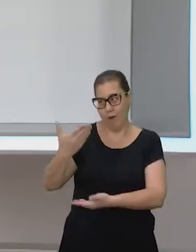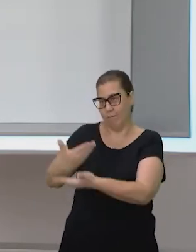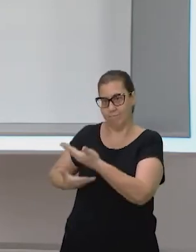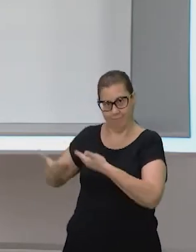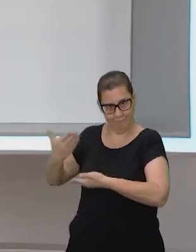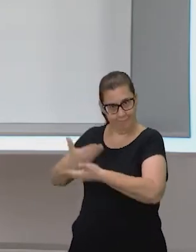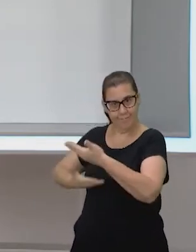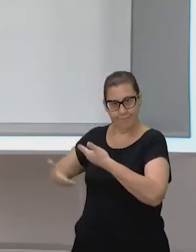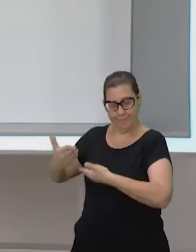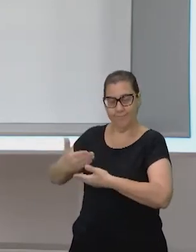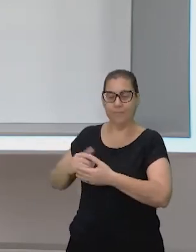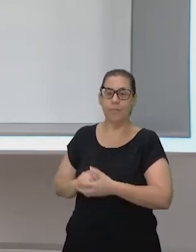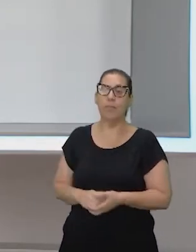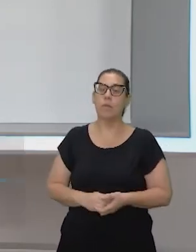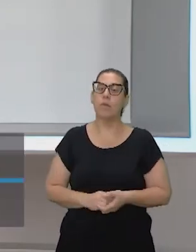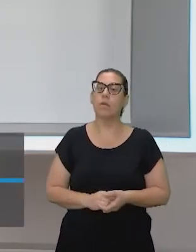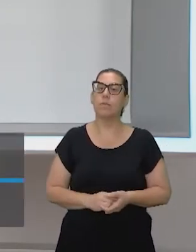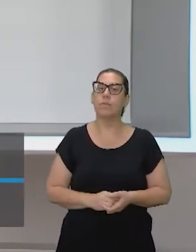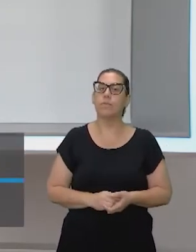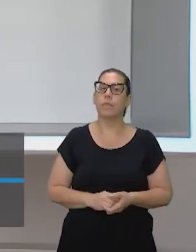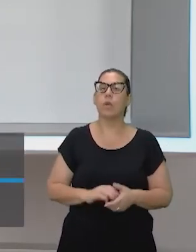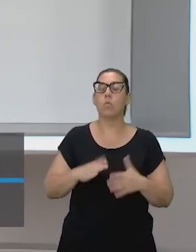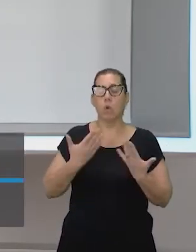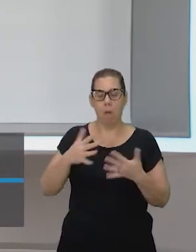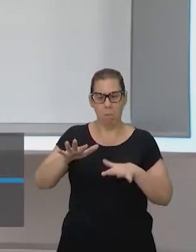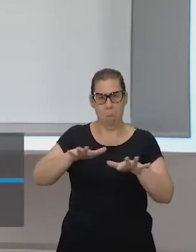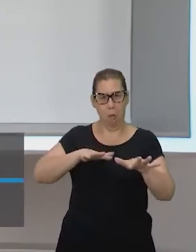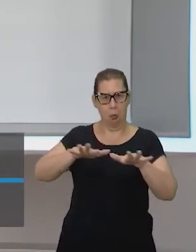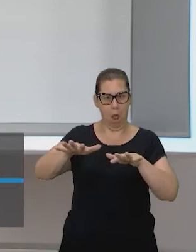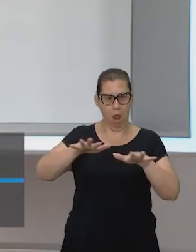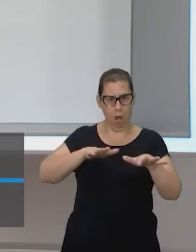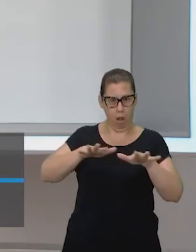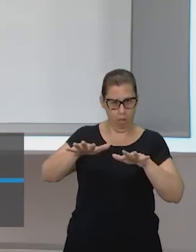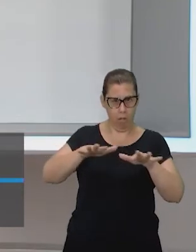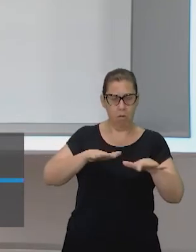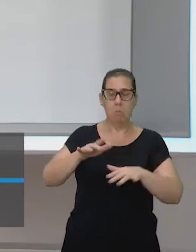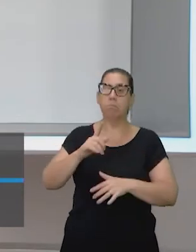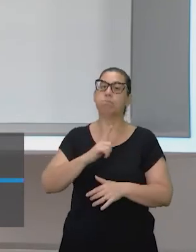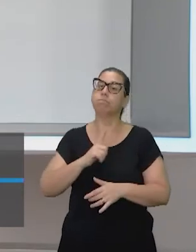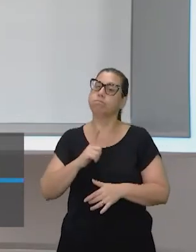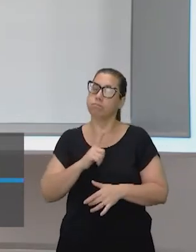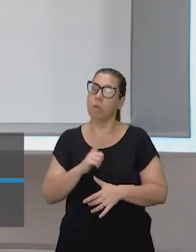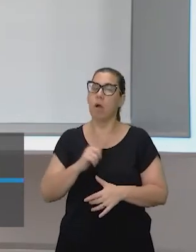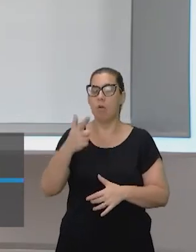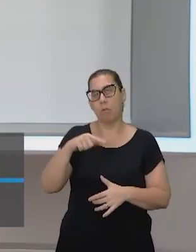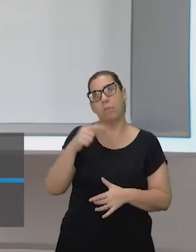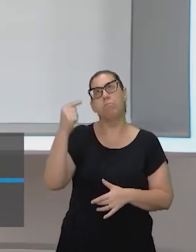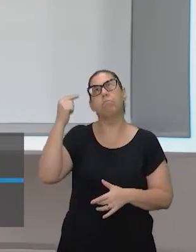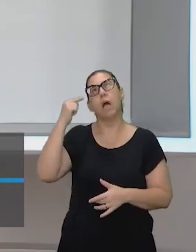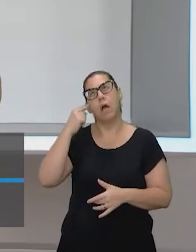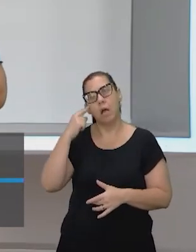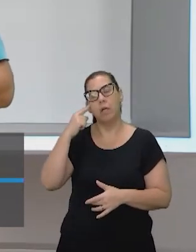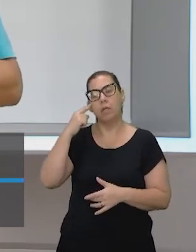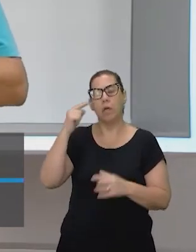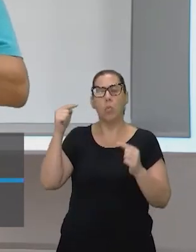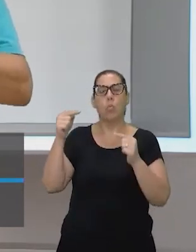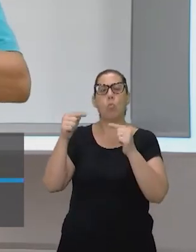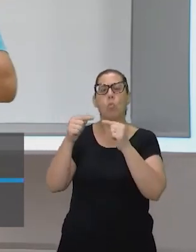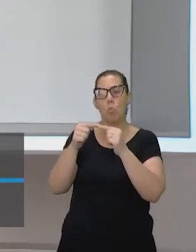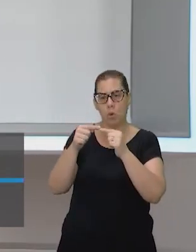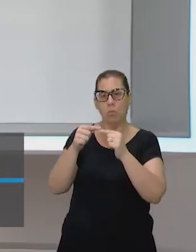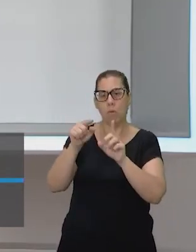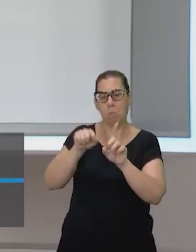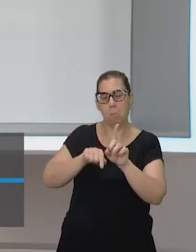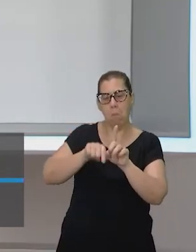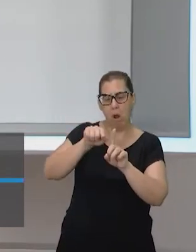interação. Então, veja só, o grau de agitação que as moléculas têm, a gente associa a um